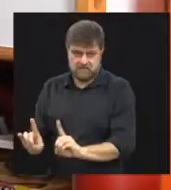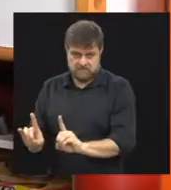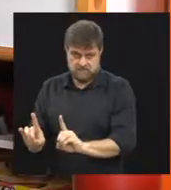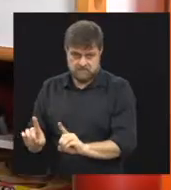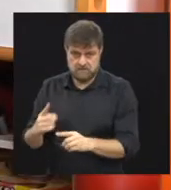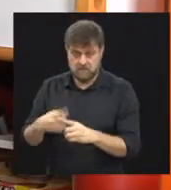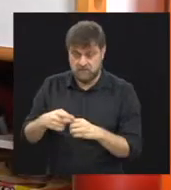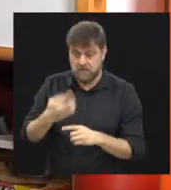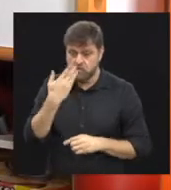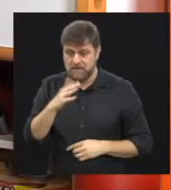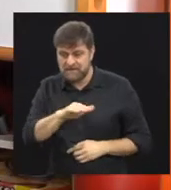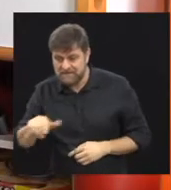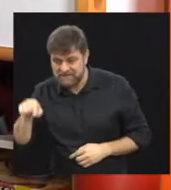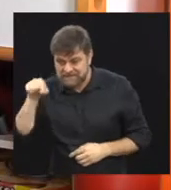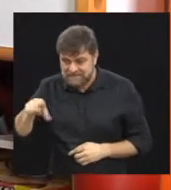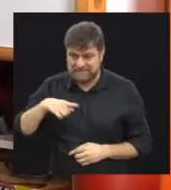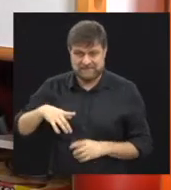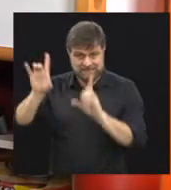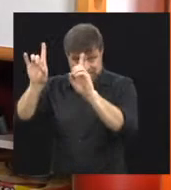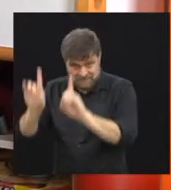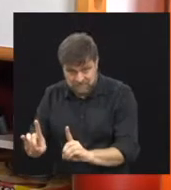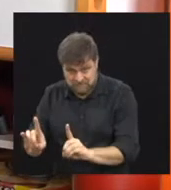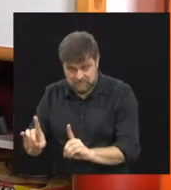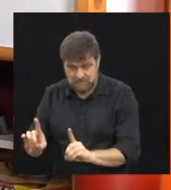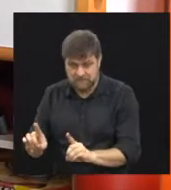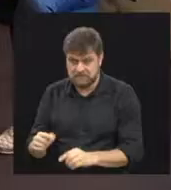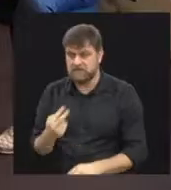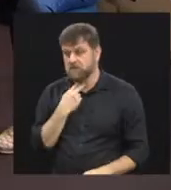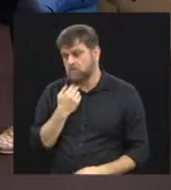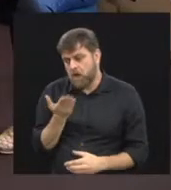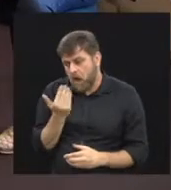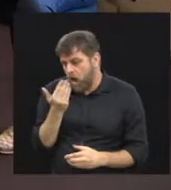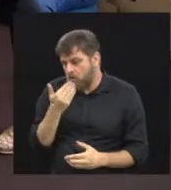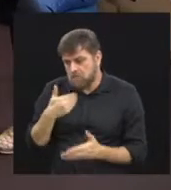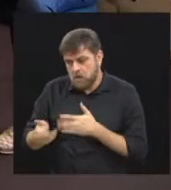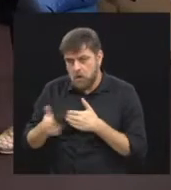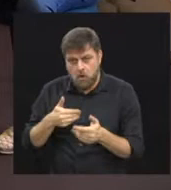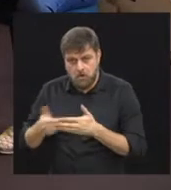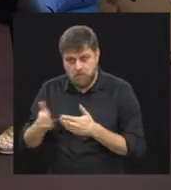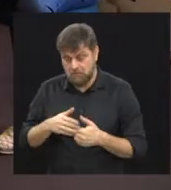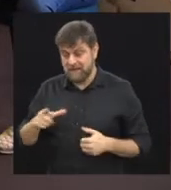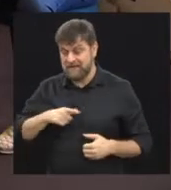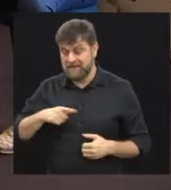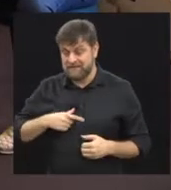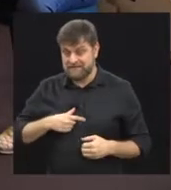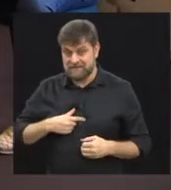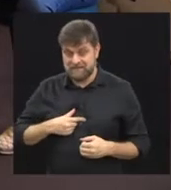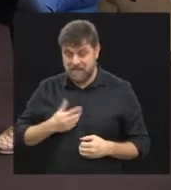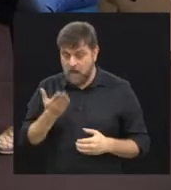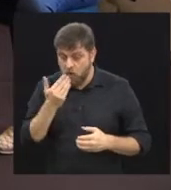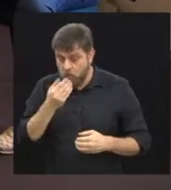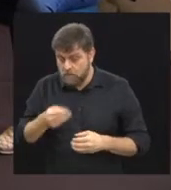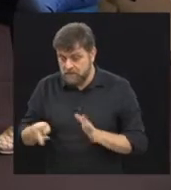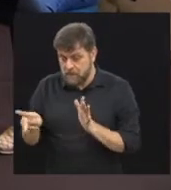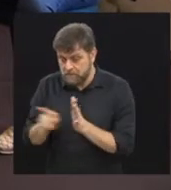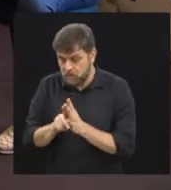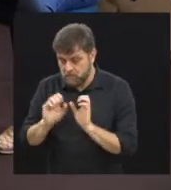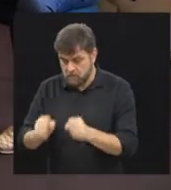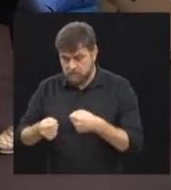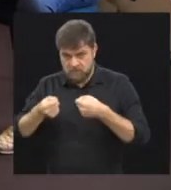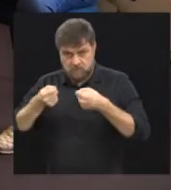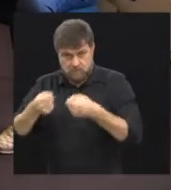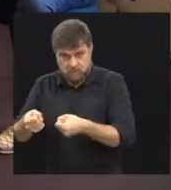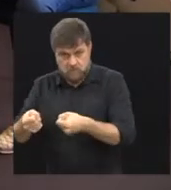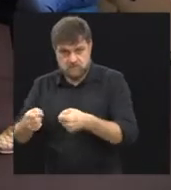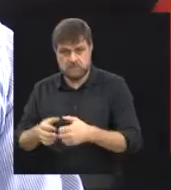paciente. Porque essas crianças, em função da deficiência delas, elas necessitam de determinados alimentos para